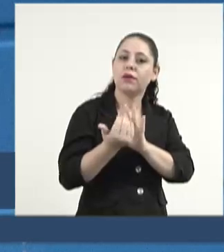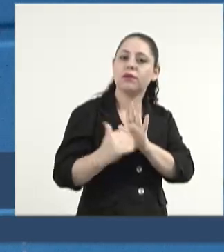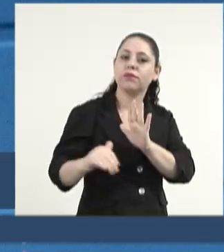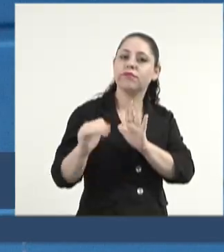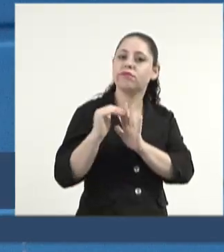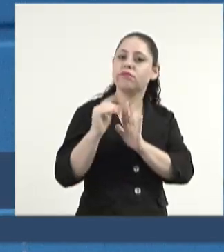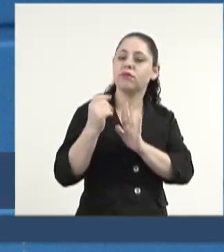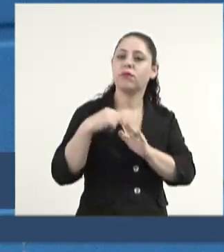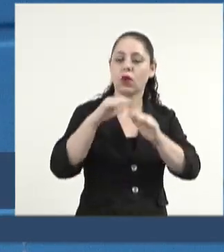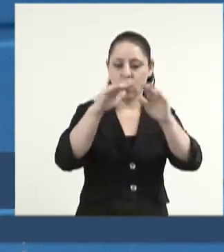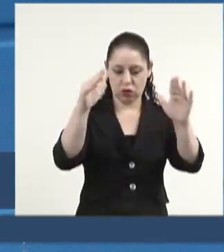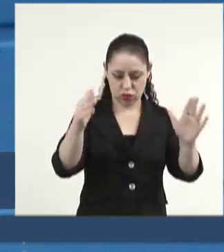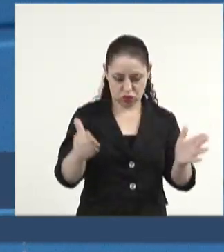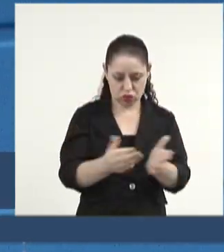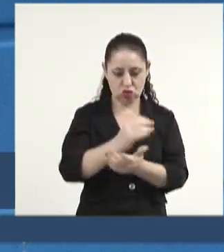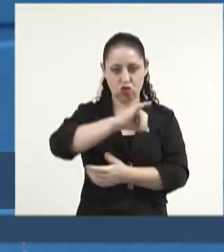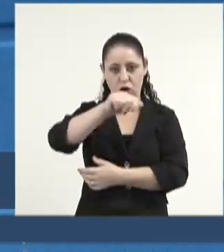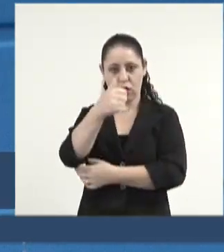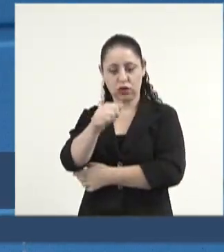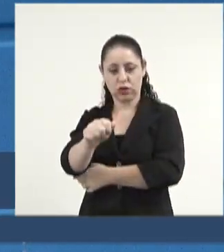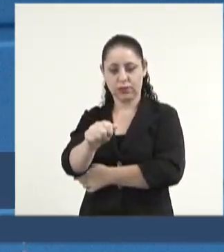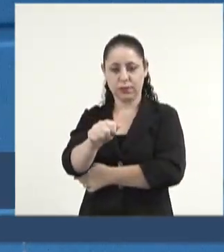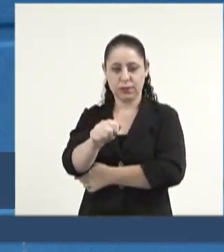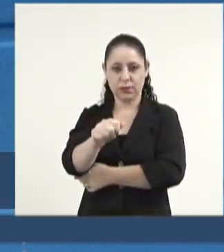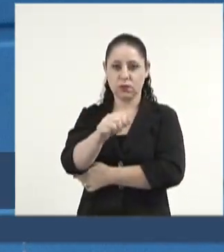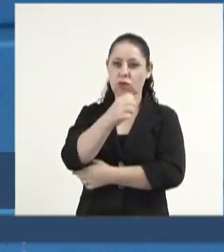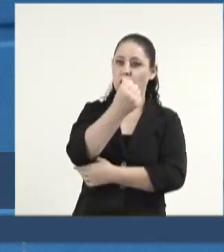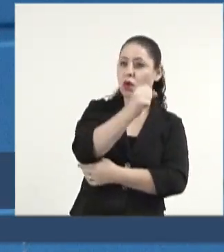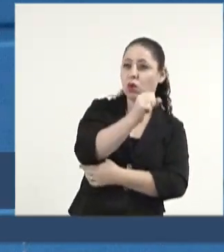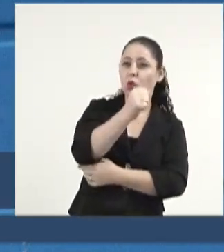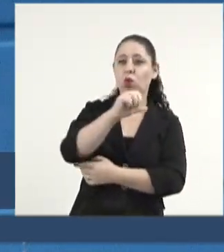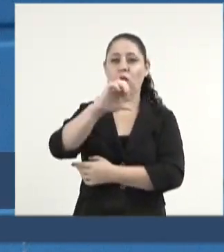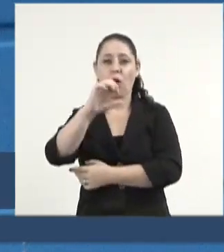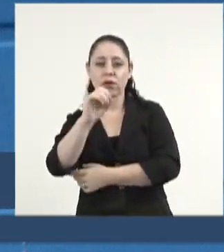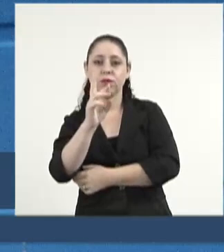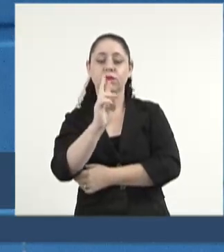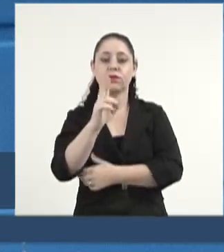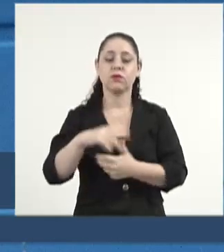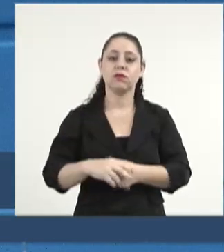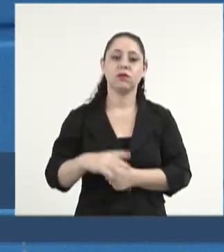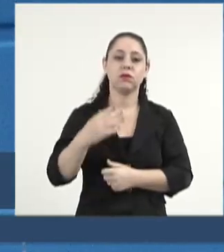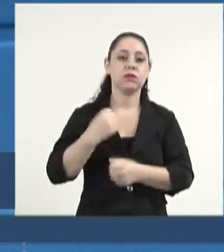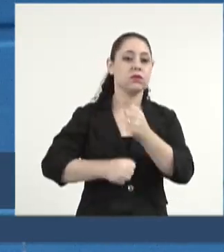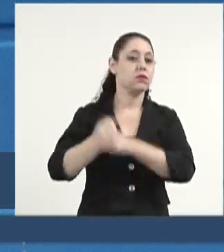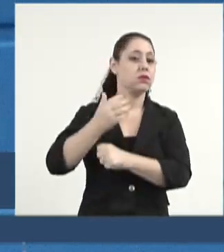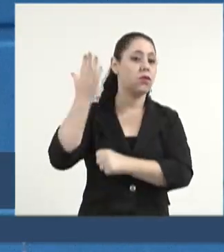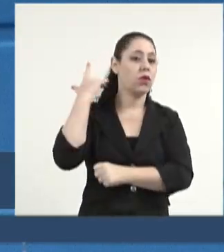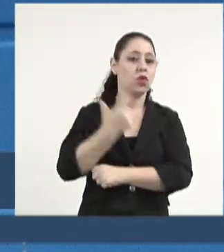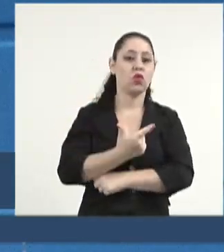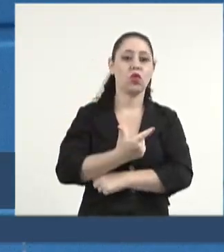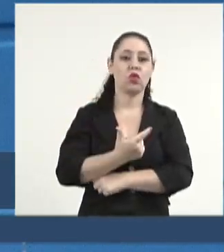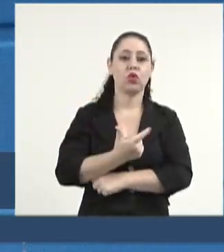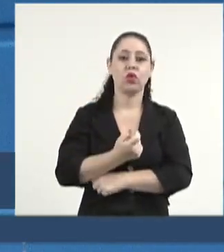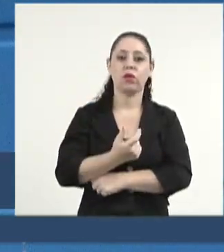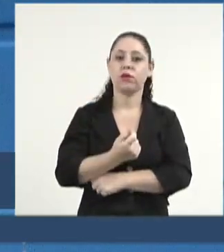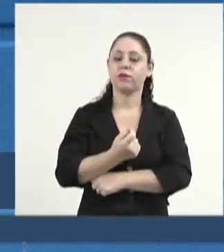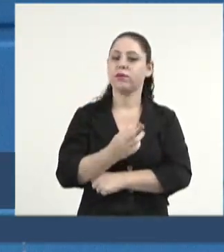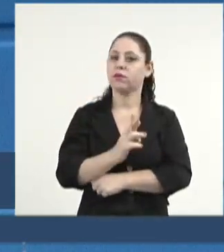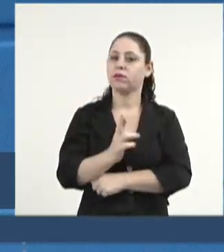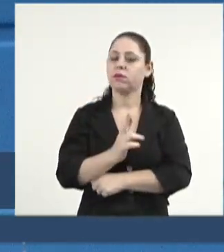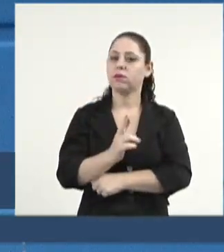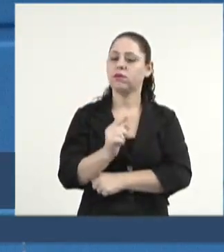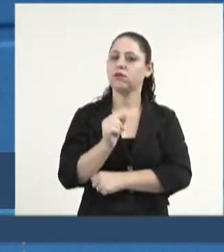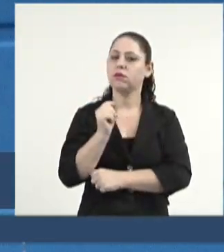uma saca de soja a 88 a 90 reais, quando no passado ela era 200, você vê que o problema é